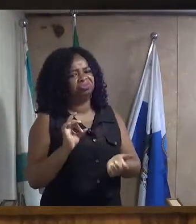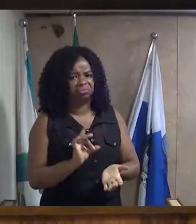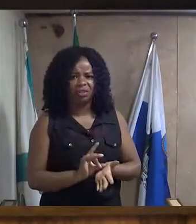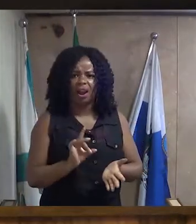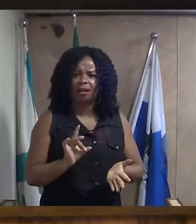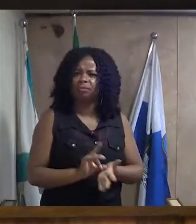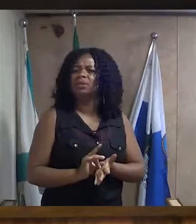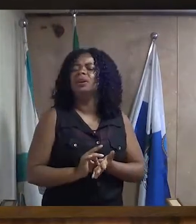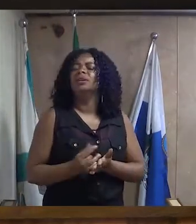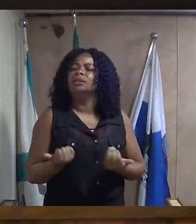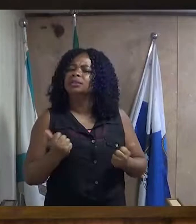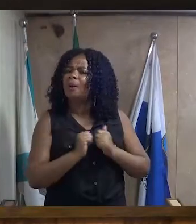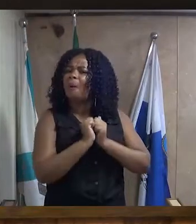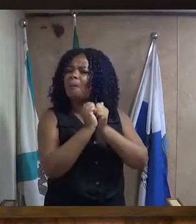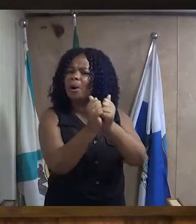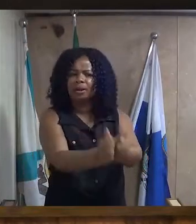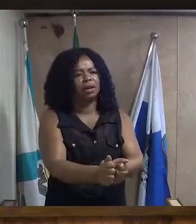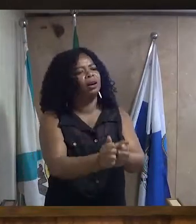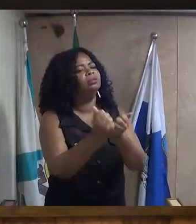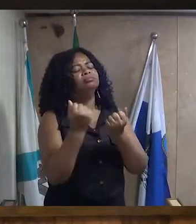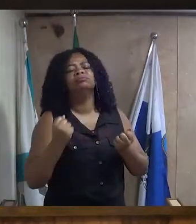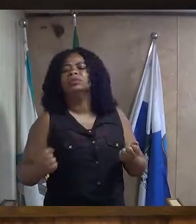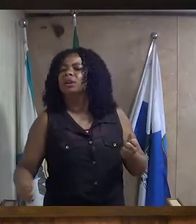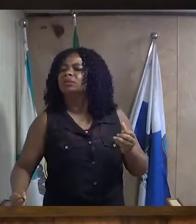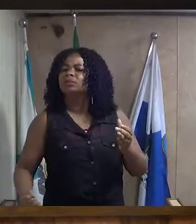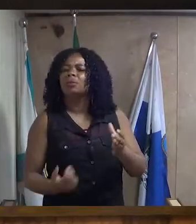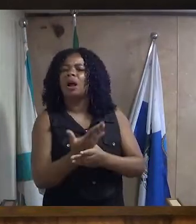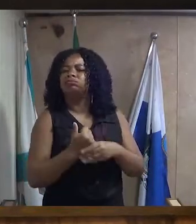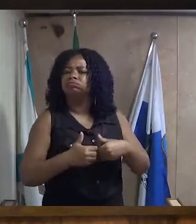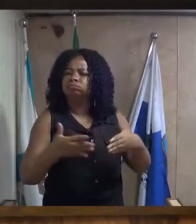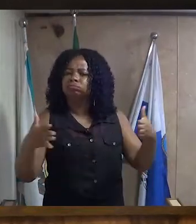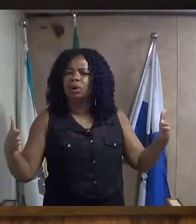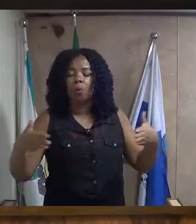acompanhou, inaugurou, indicou centenas de ruas, foram quase